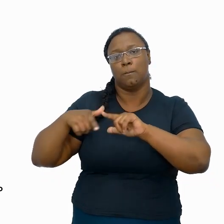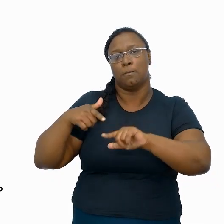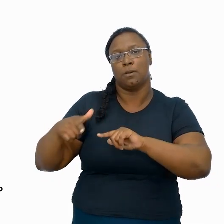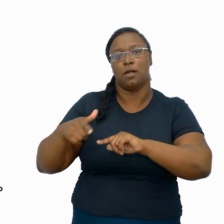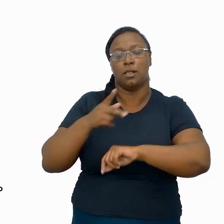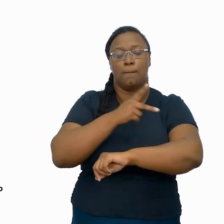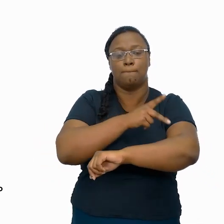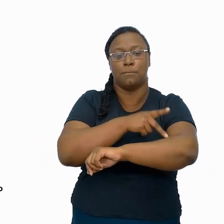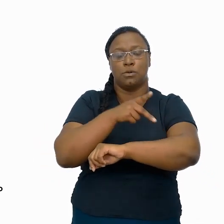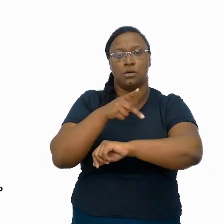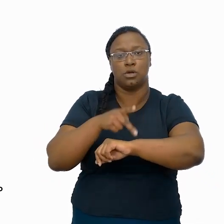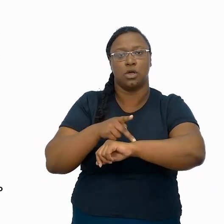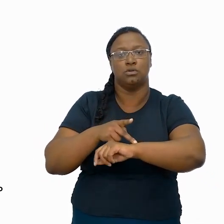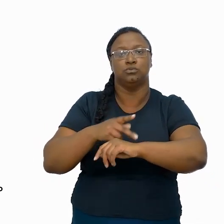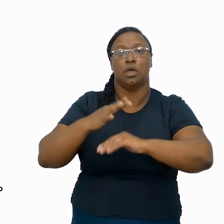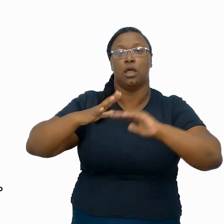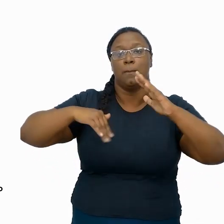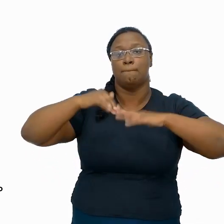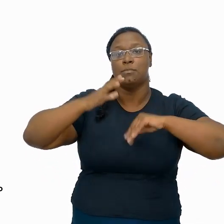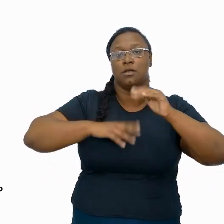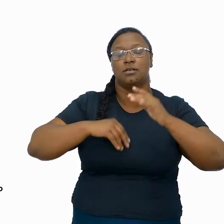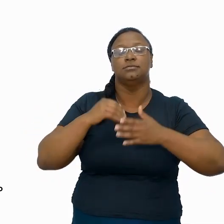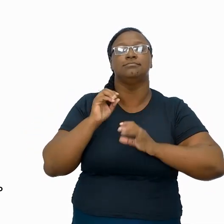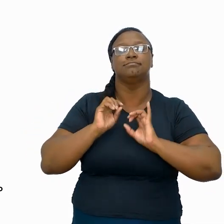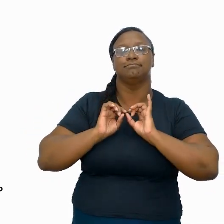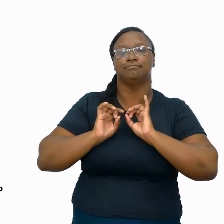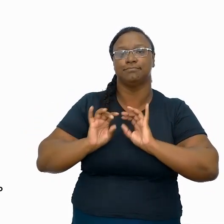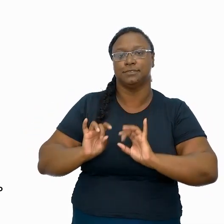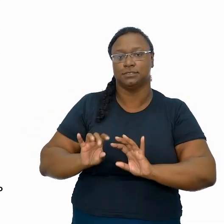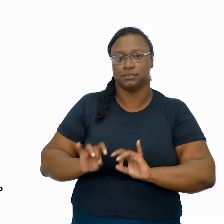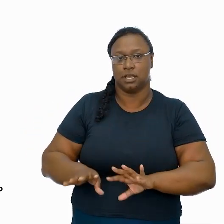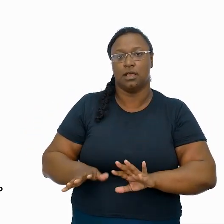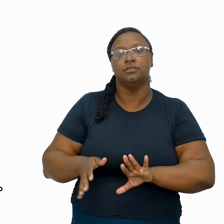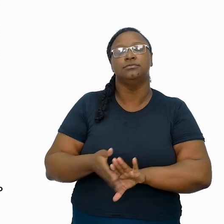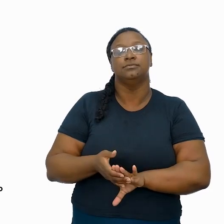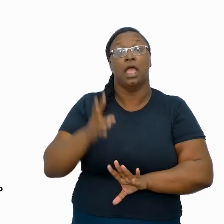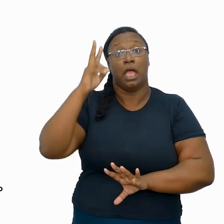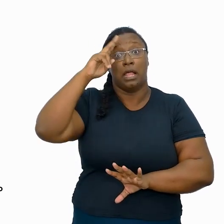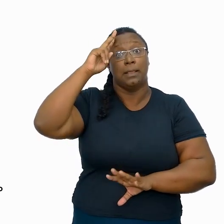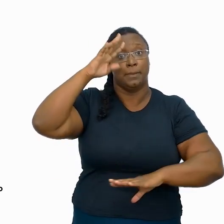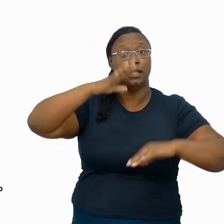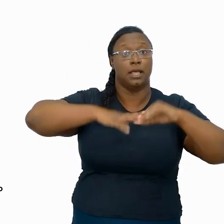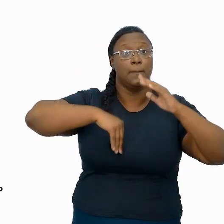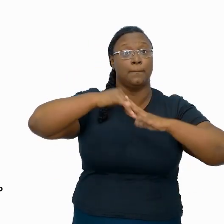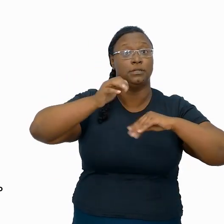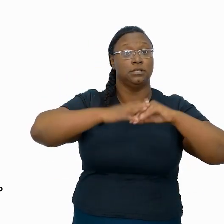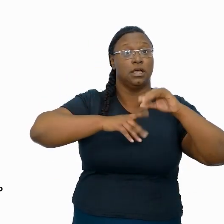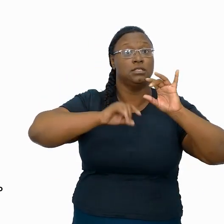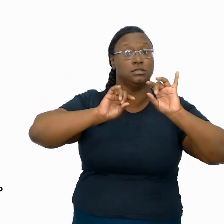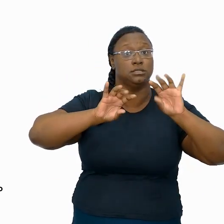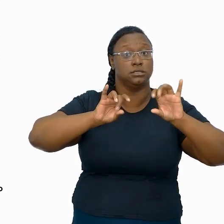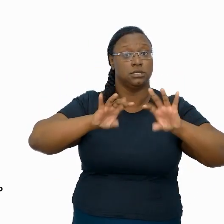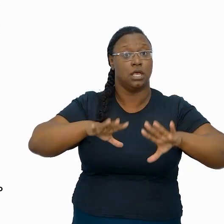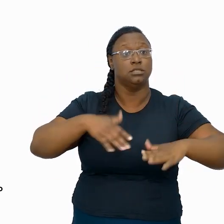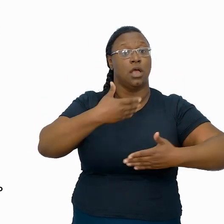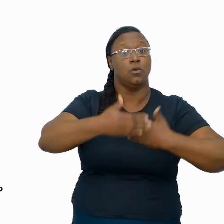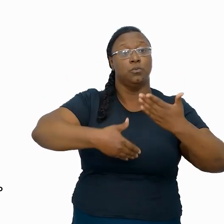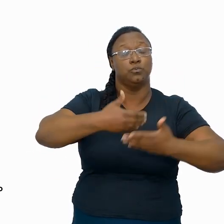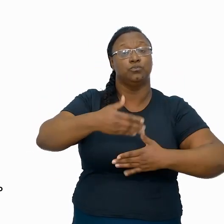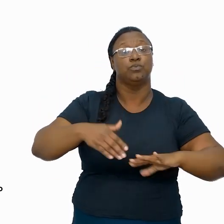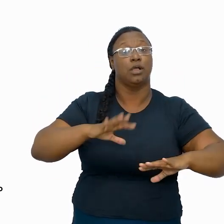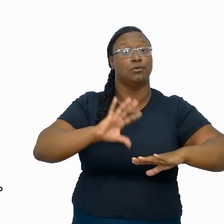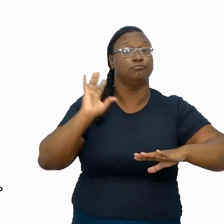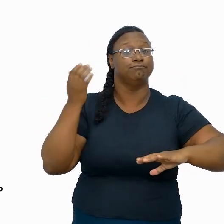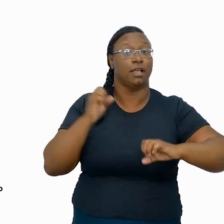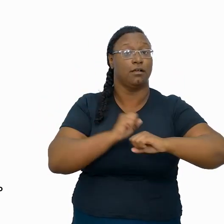para as habilidades essenciais. Lembrando, né, que as habilidades essenciais elas foram elencadas no contexto da pandemia,